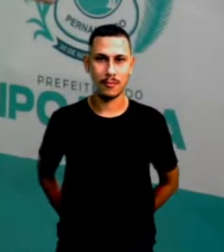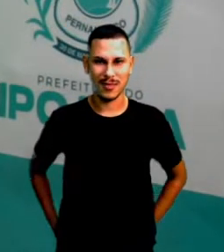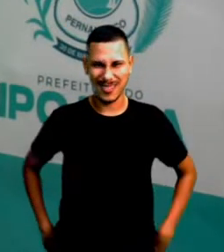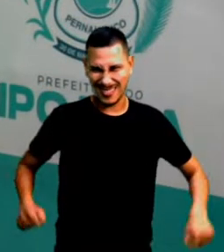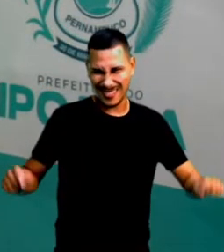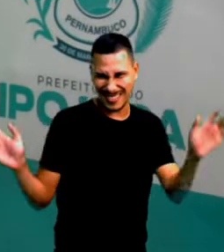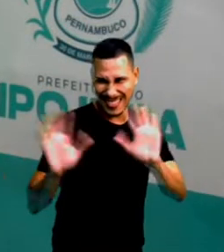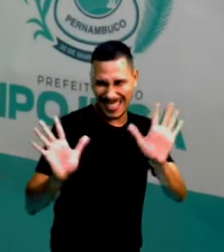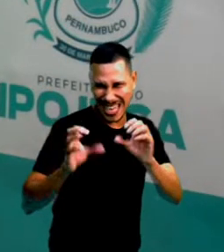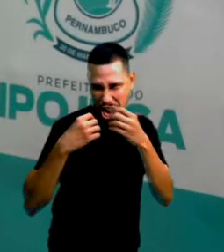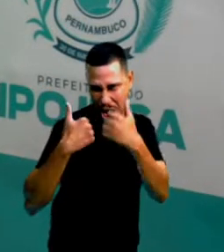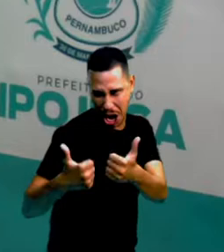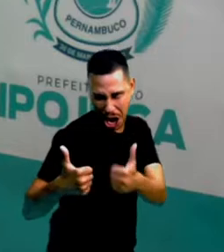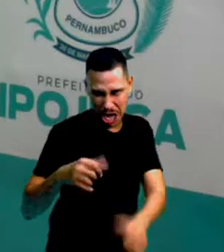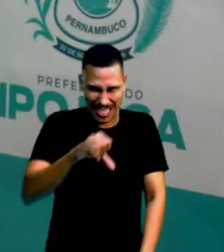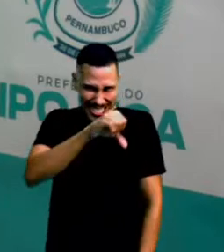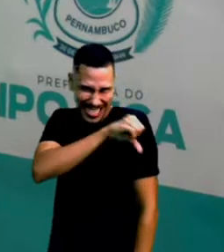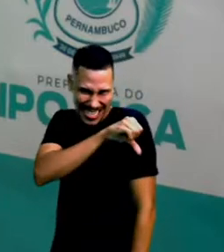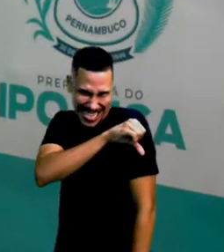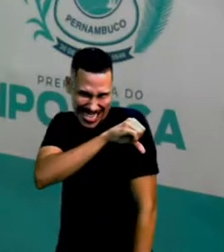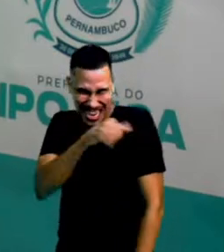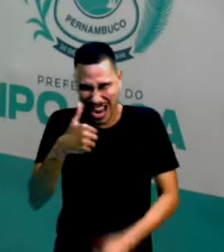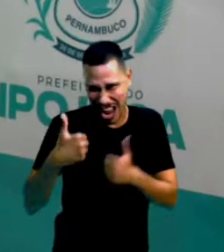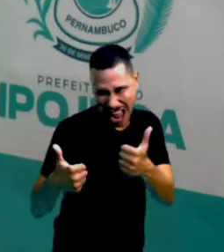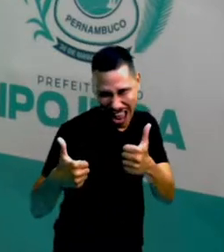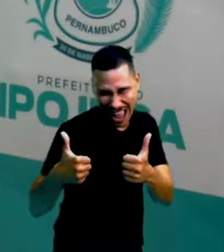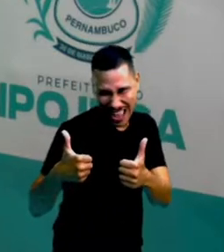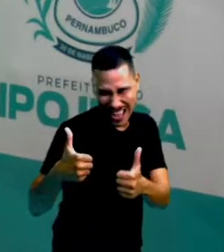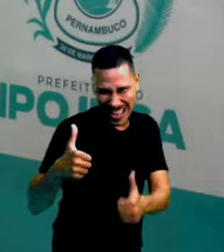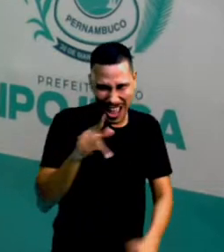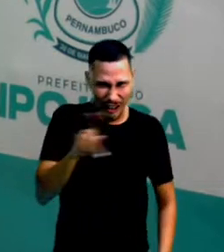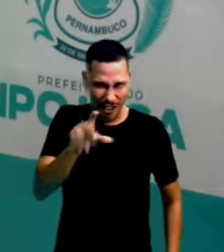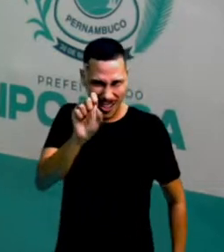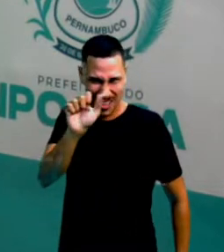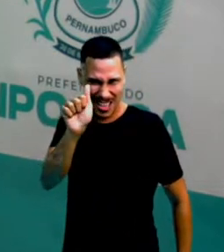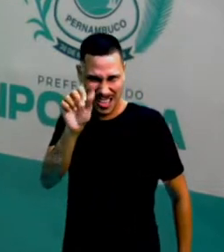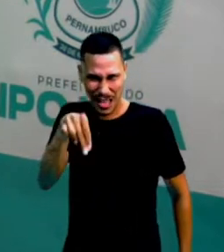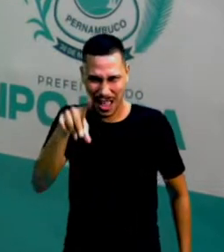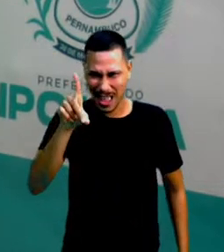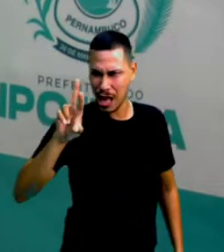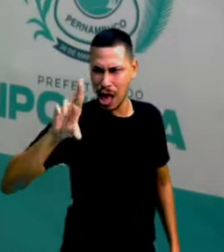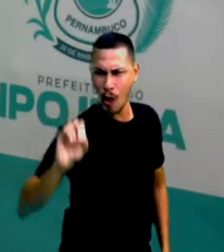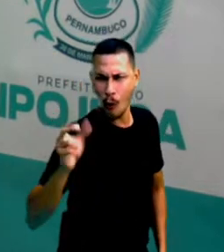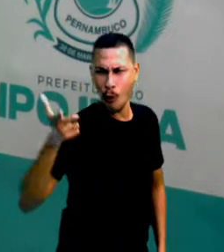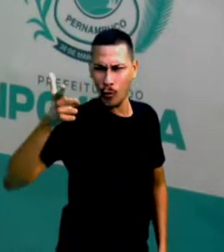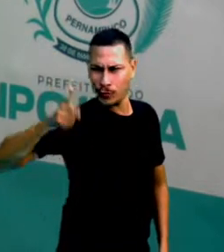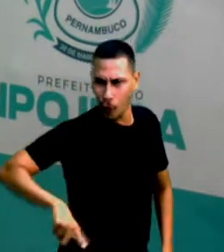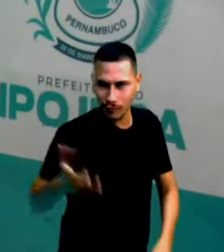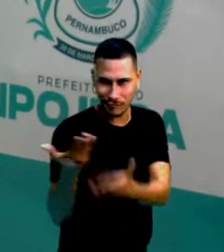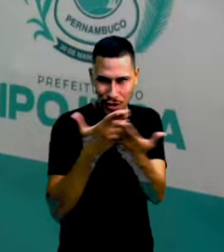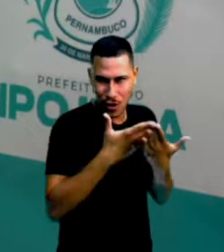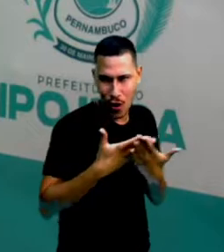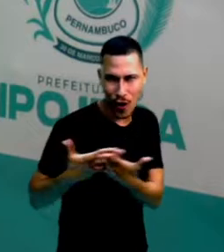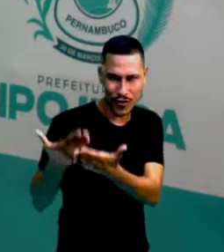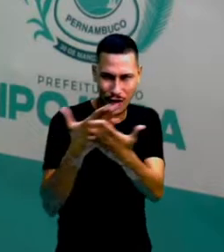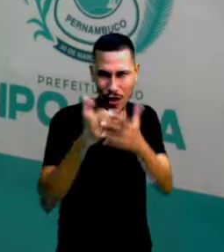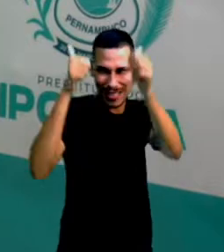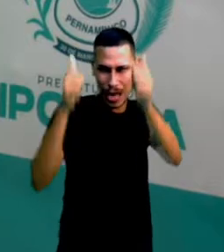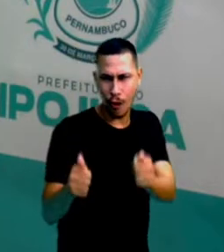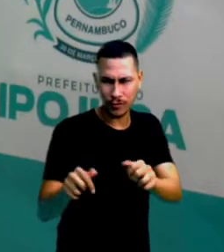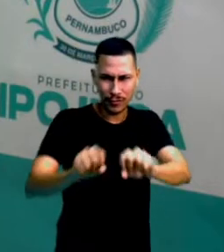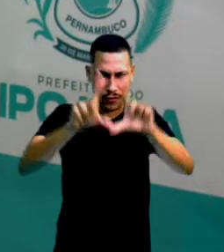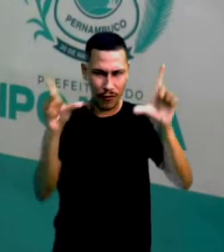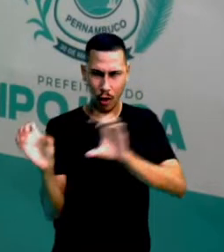e aí 9º ano Tio Sandro na área para nós uma aula de arte na nossa TV dupla